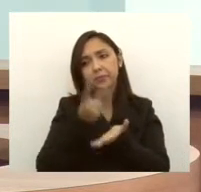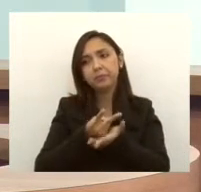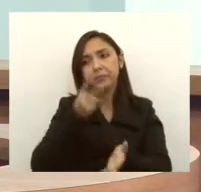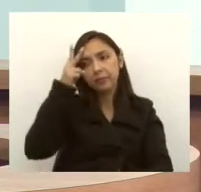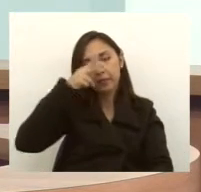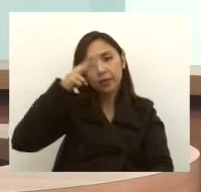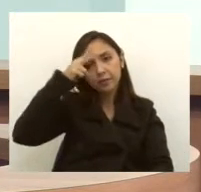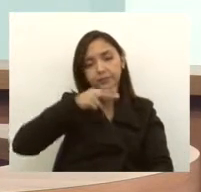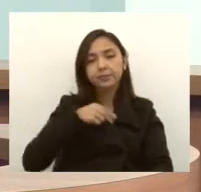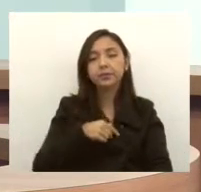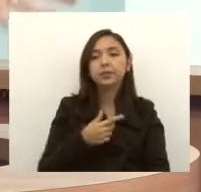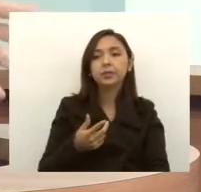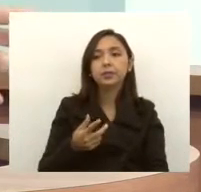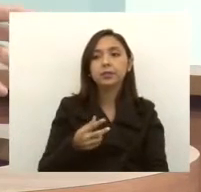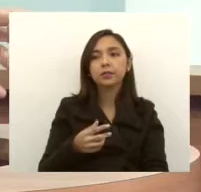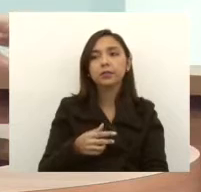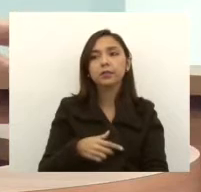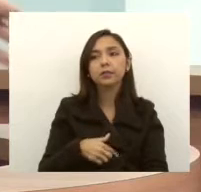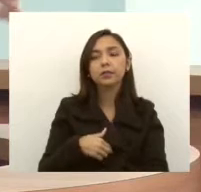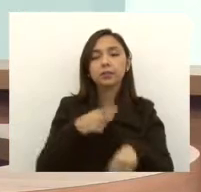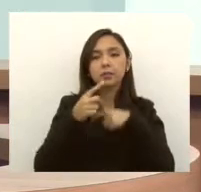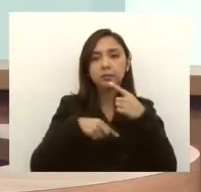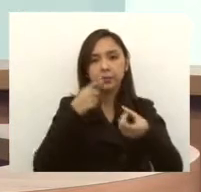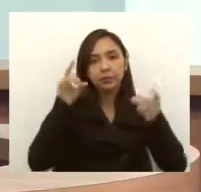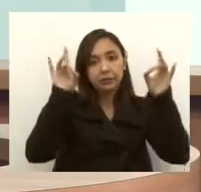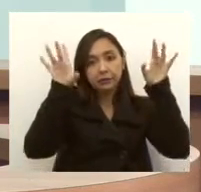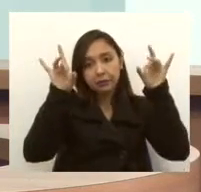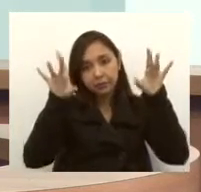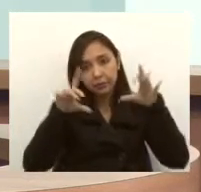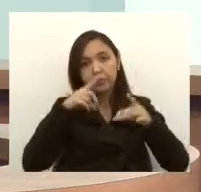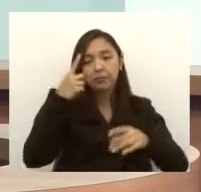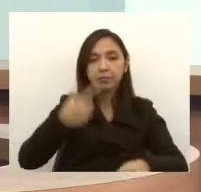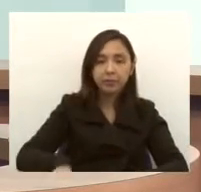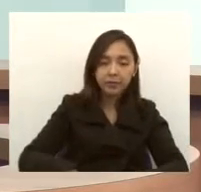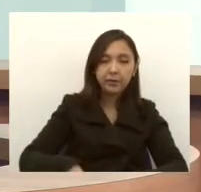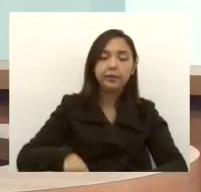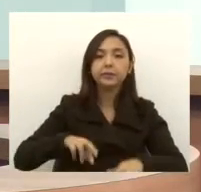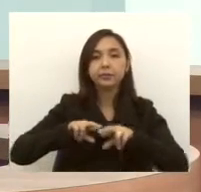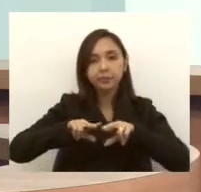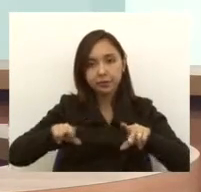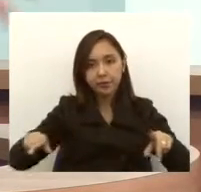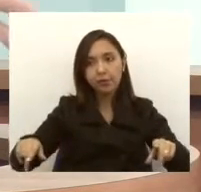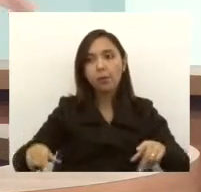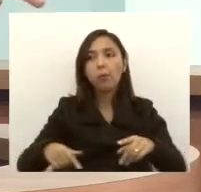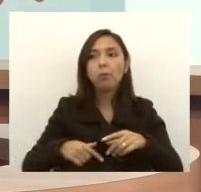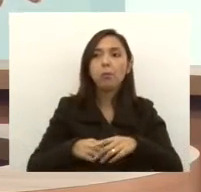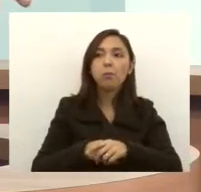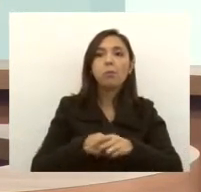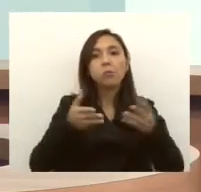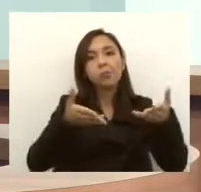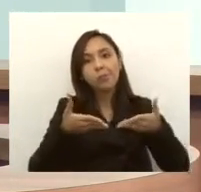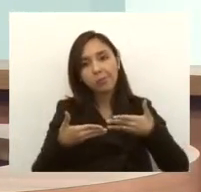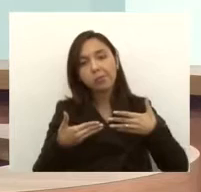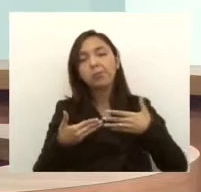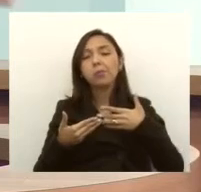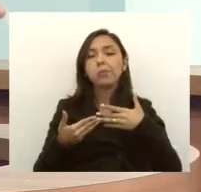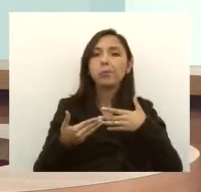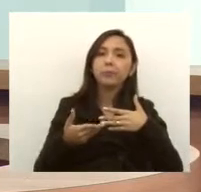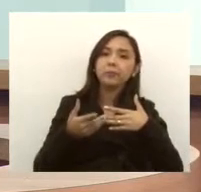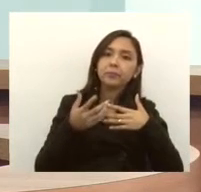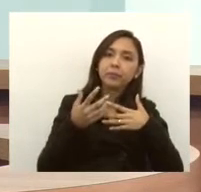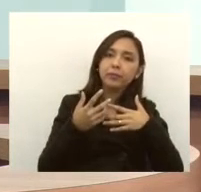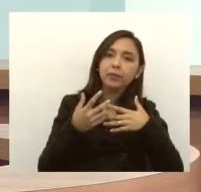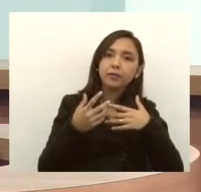história. Sessão extraordinária, mais isso, mais aquilo, se convoca, não